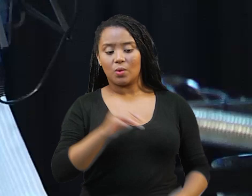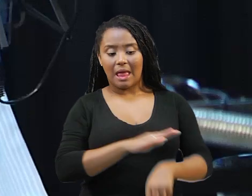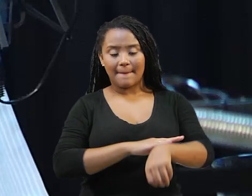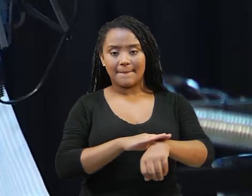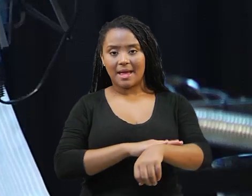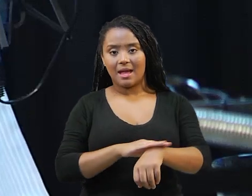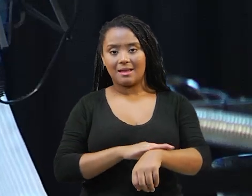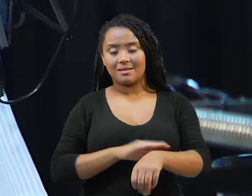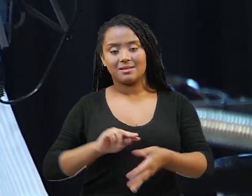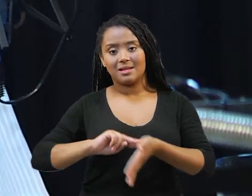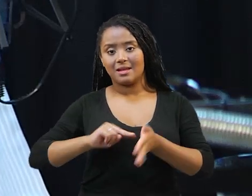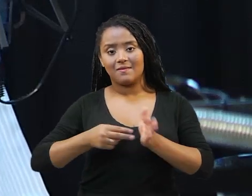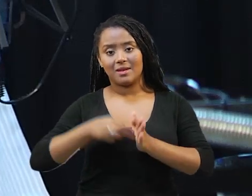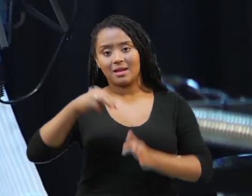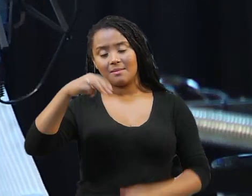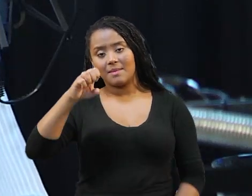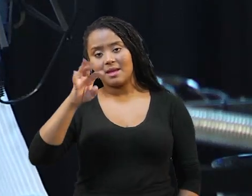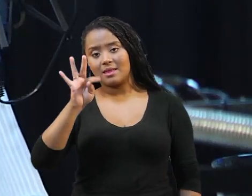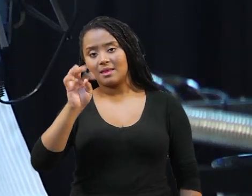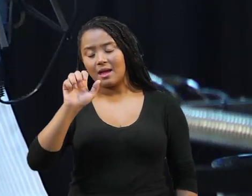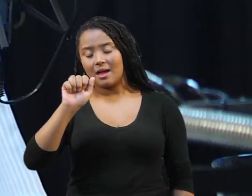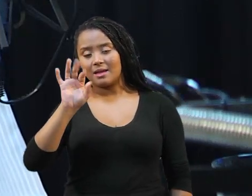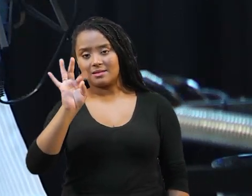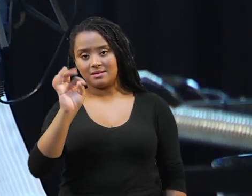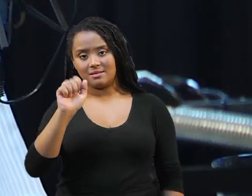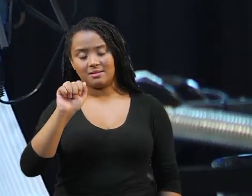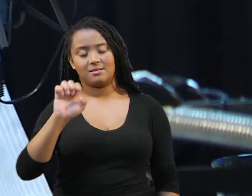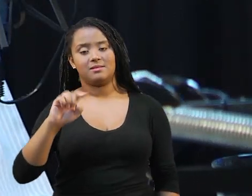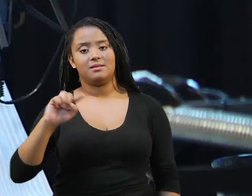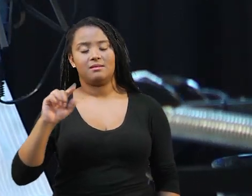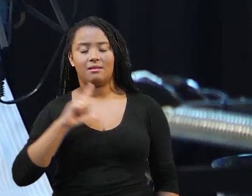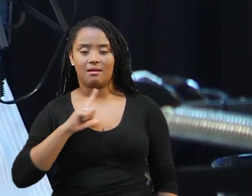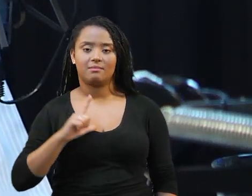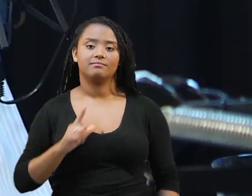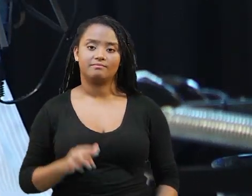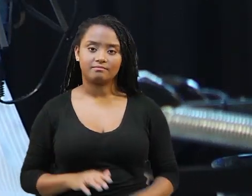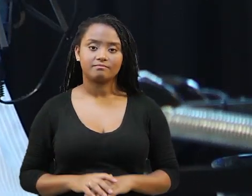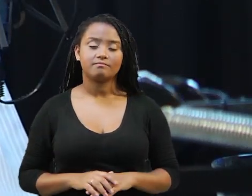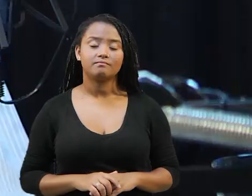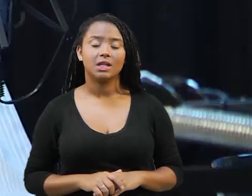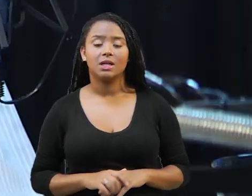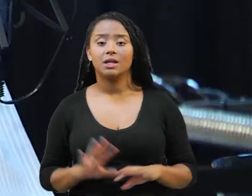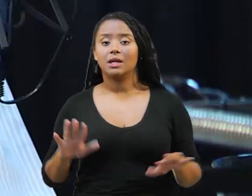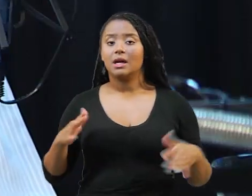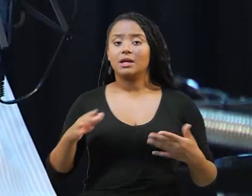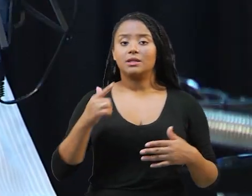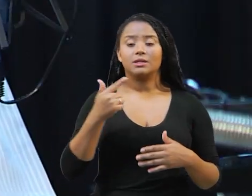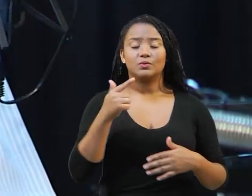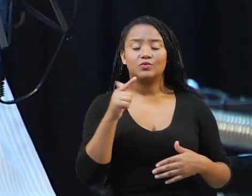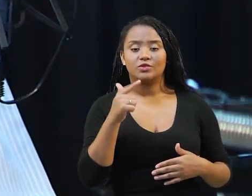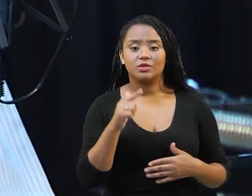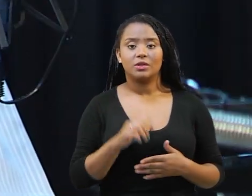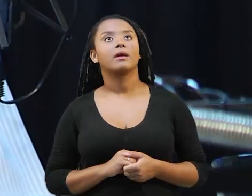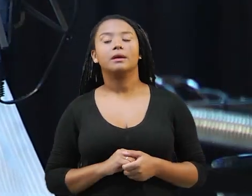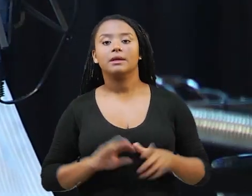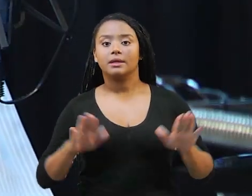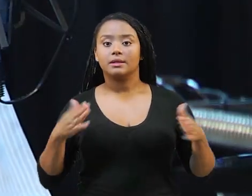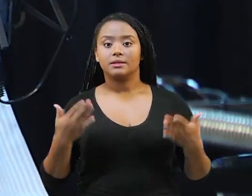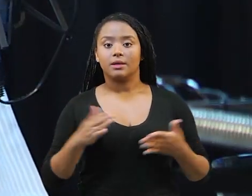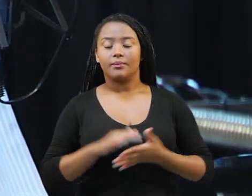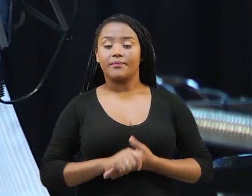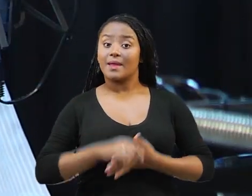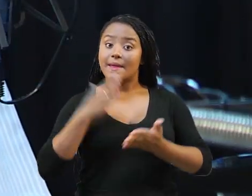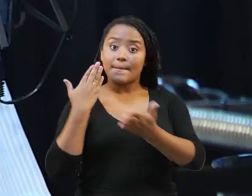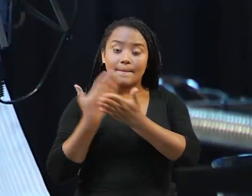metástase. Então, como ele não tinha muita resposta, não respondia bem à quimioterapia, não respondia bem à